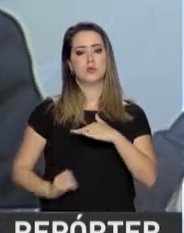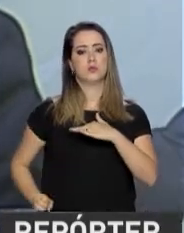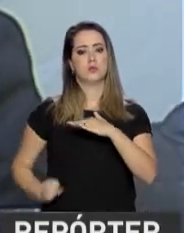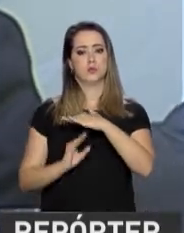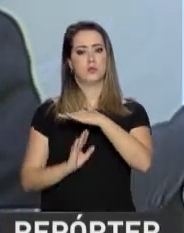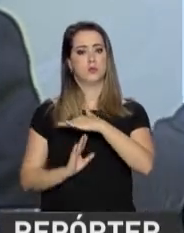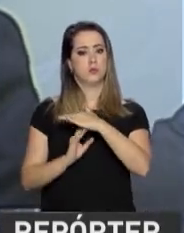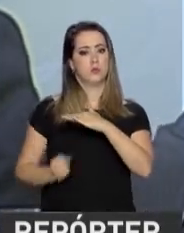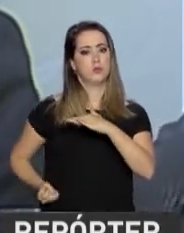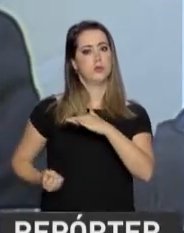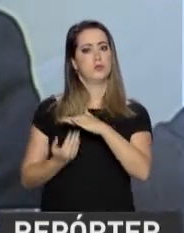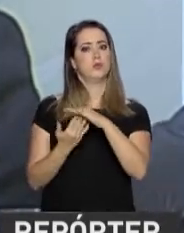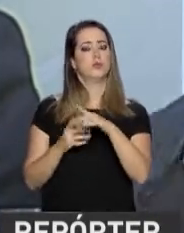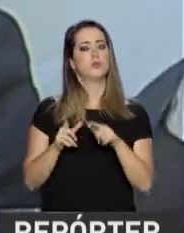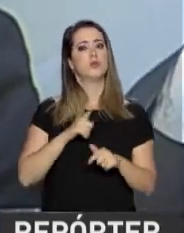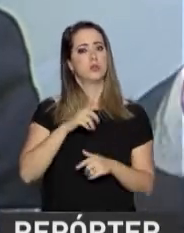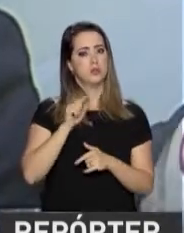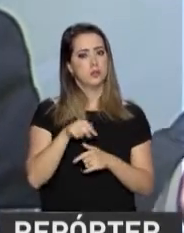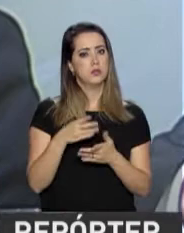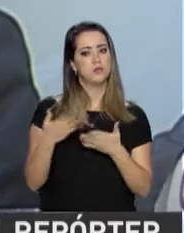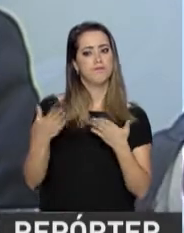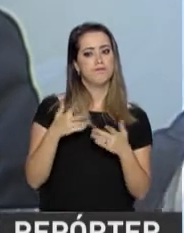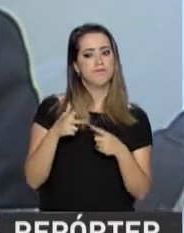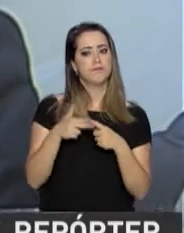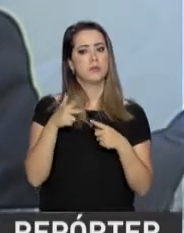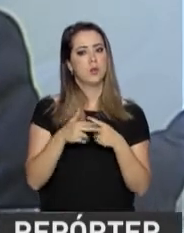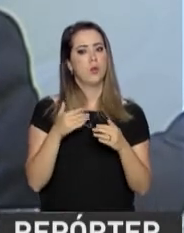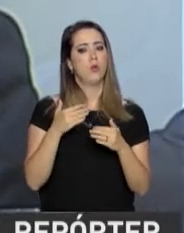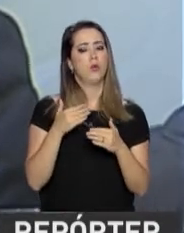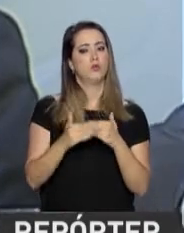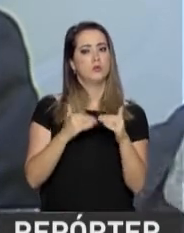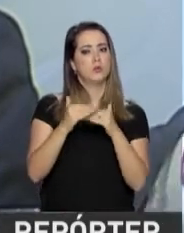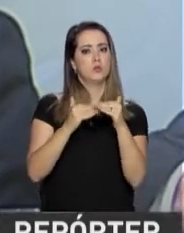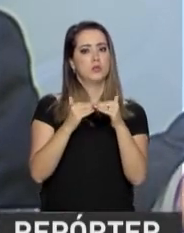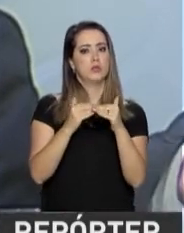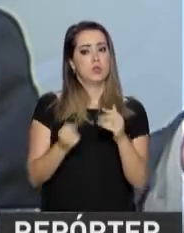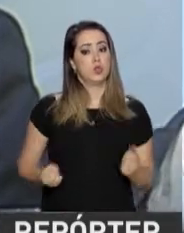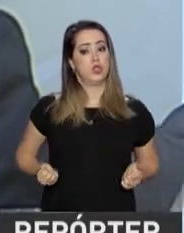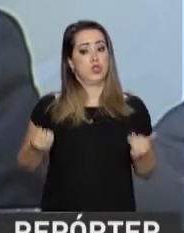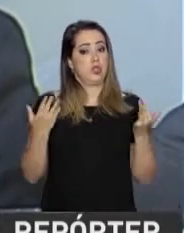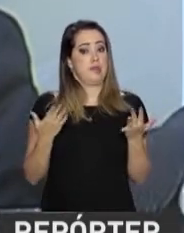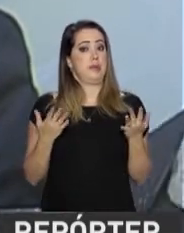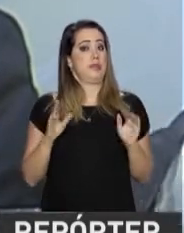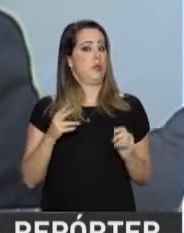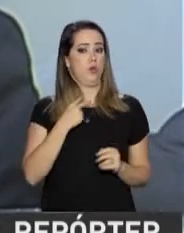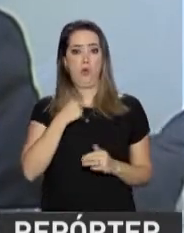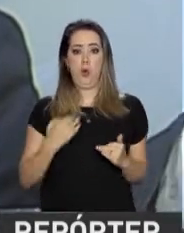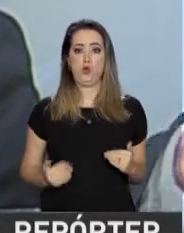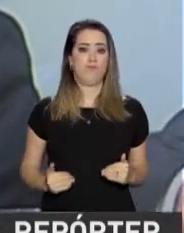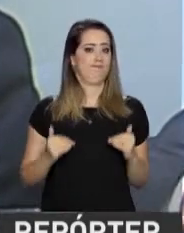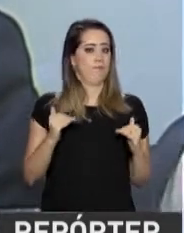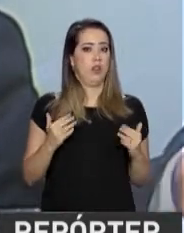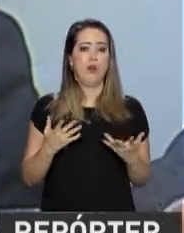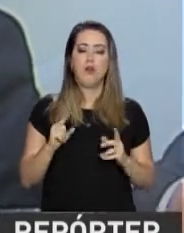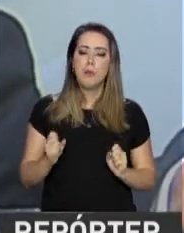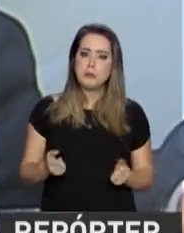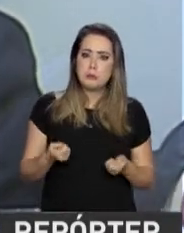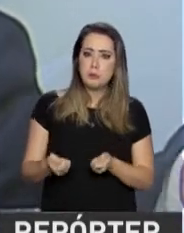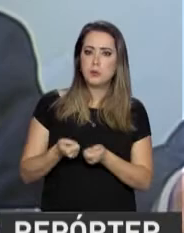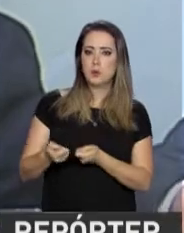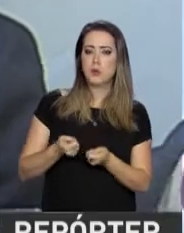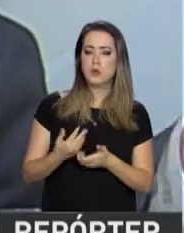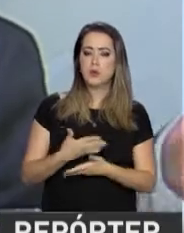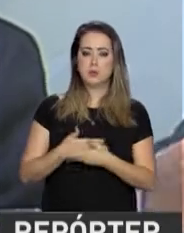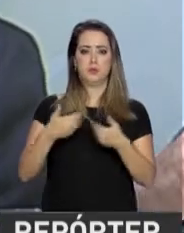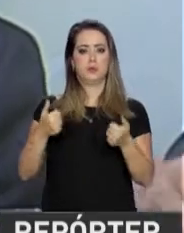gasto então você tem ali uma uma restrição de crescimento de despesa que começa a criar um ambiente para a